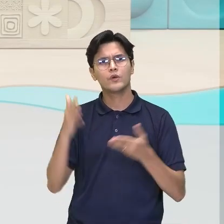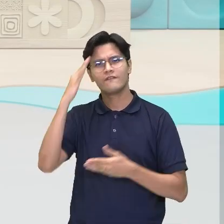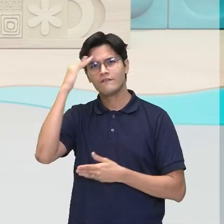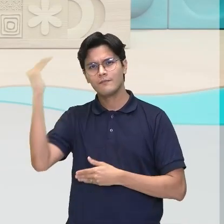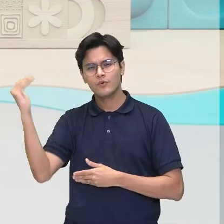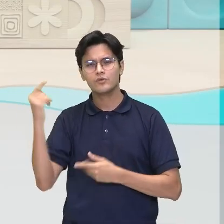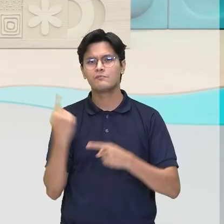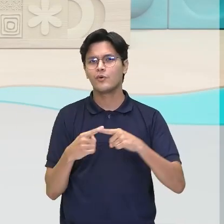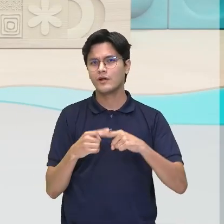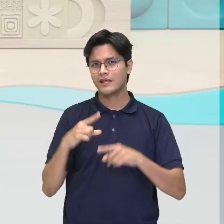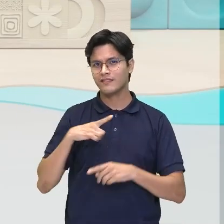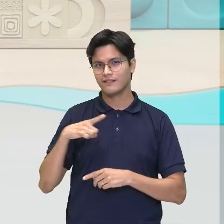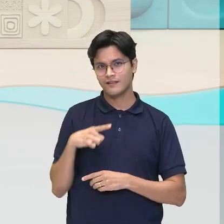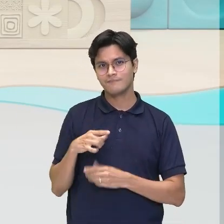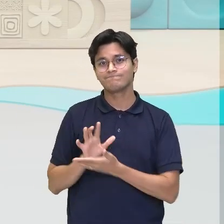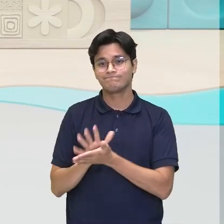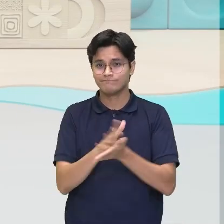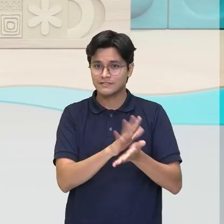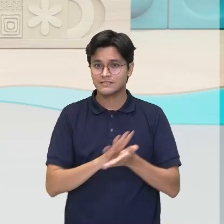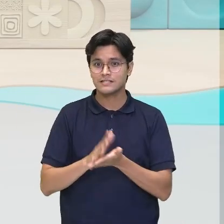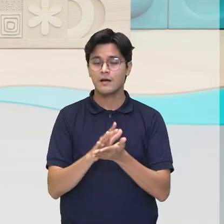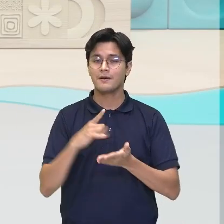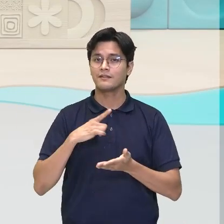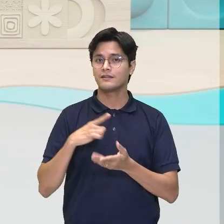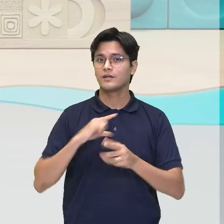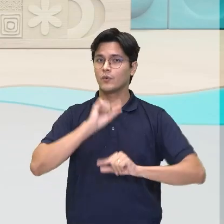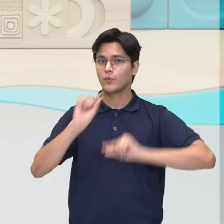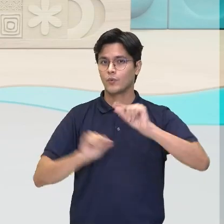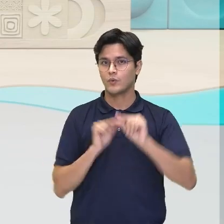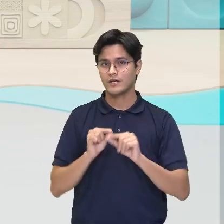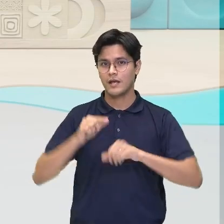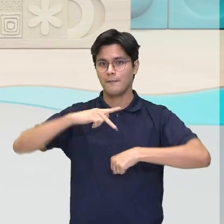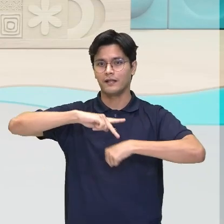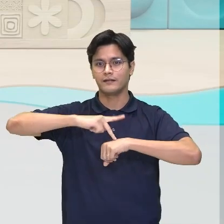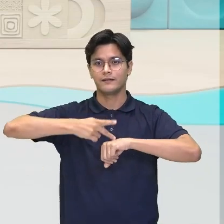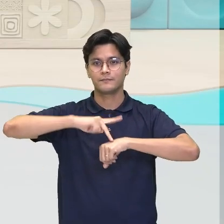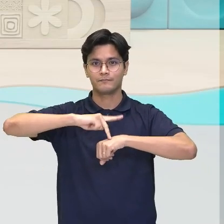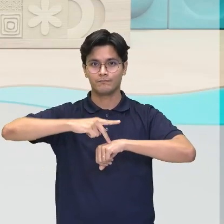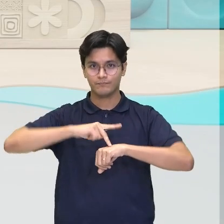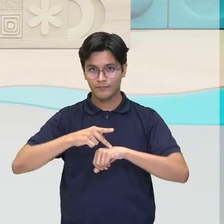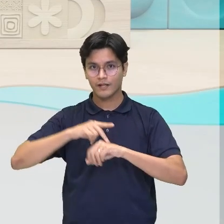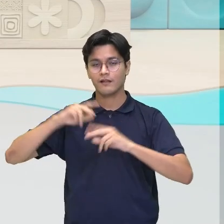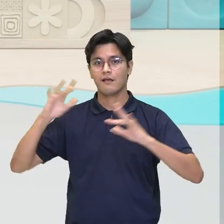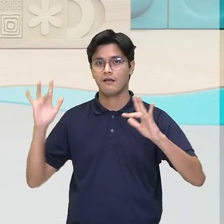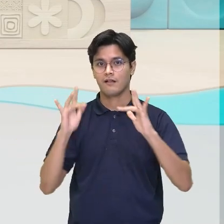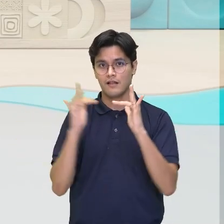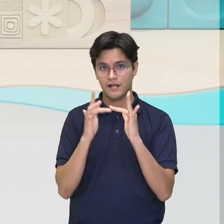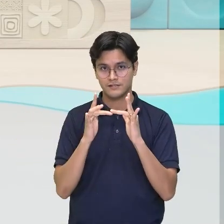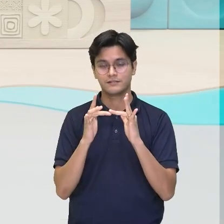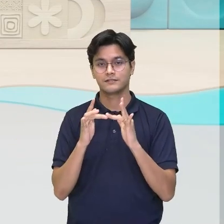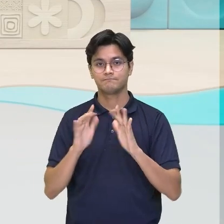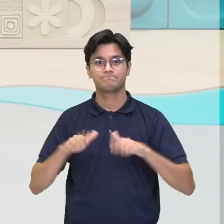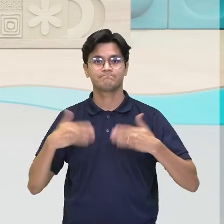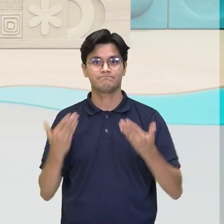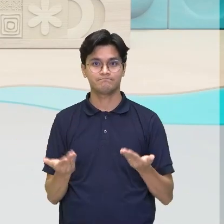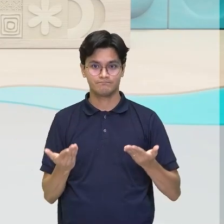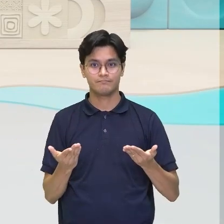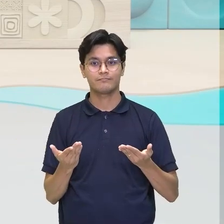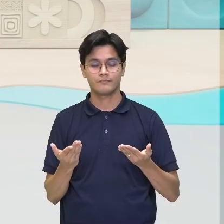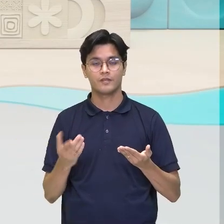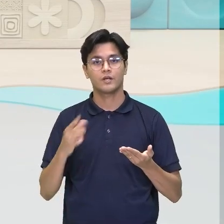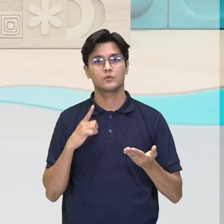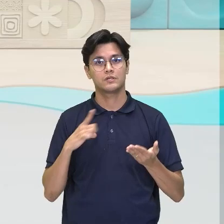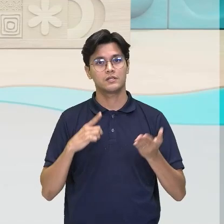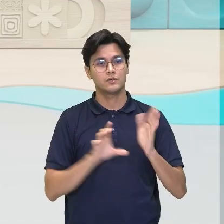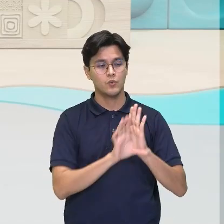o balé clássico, já está dizendo, falando, né, uma dança clássica. Então, dentro desses conceitos,